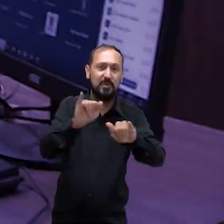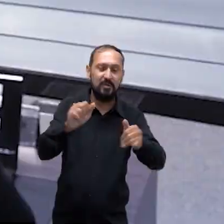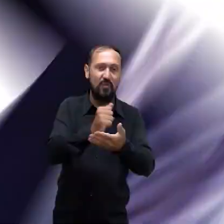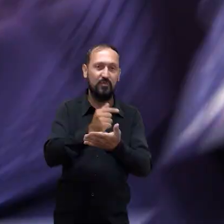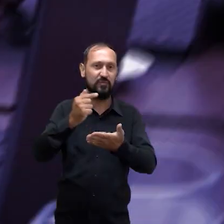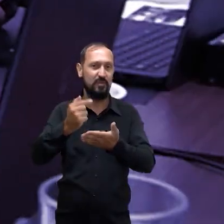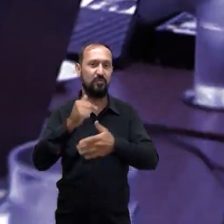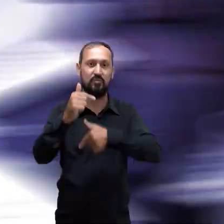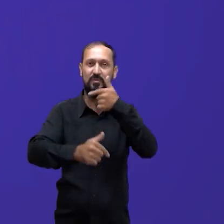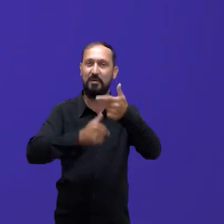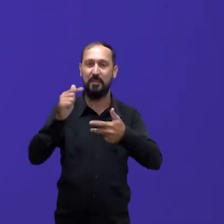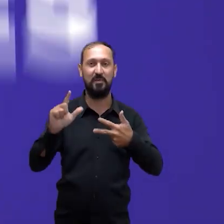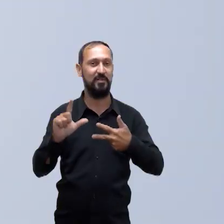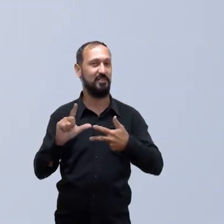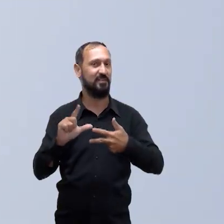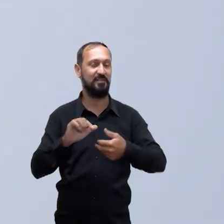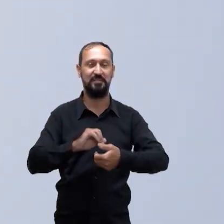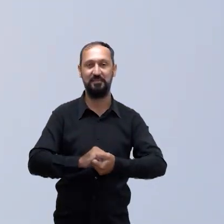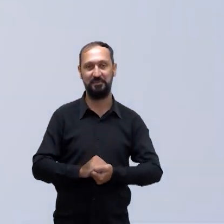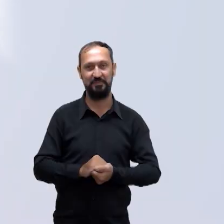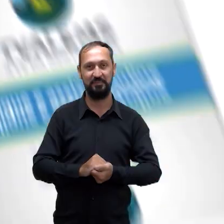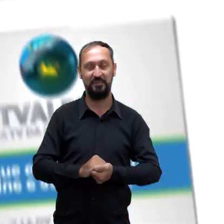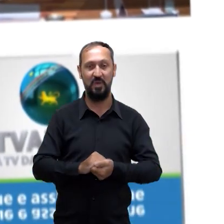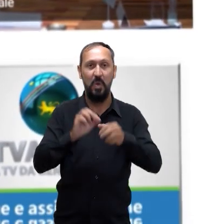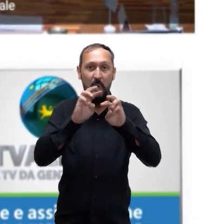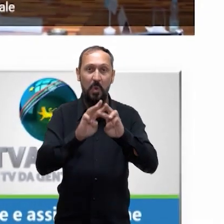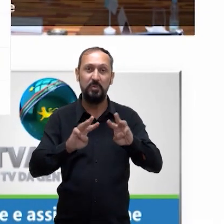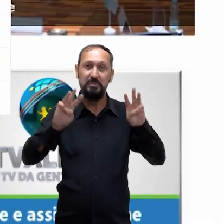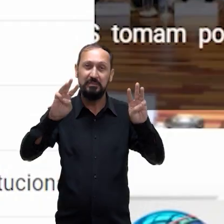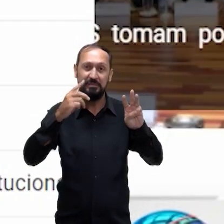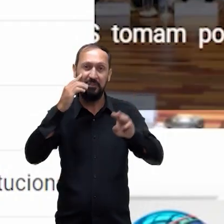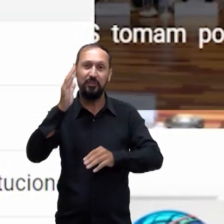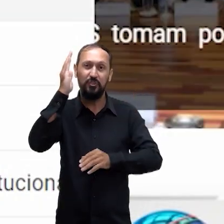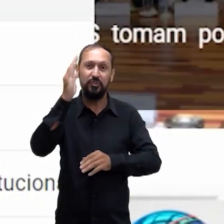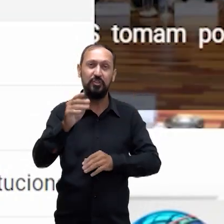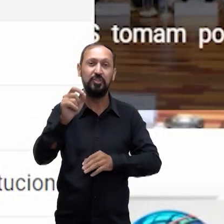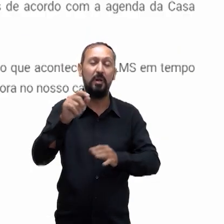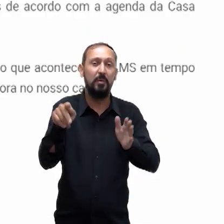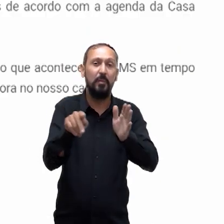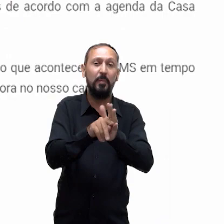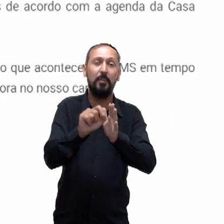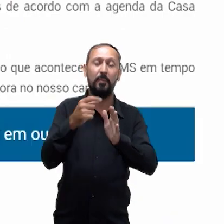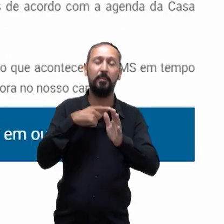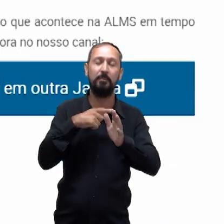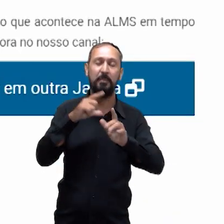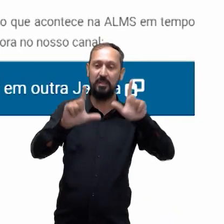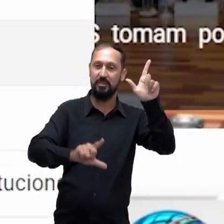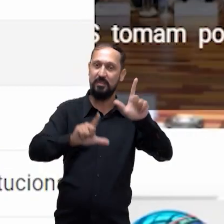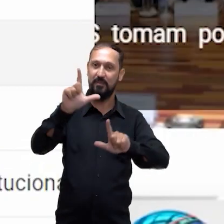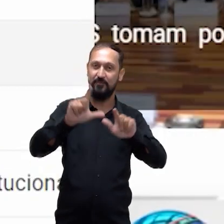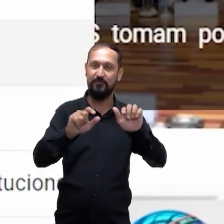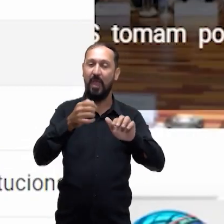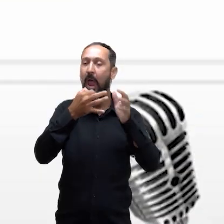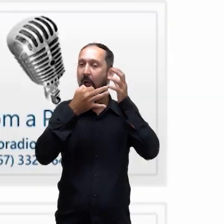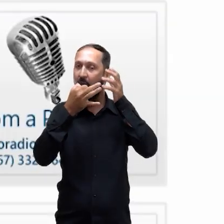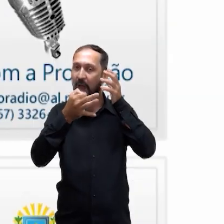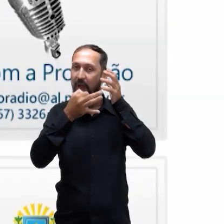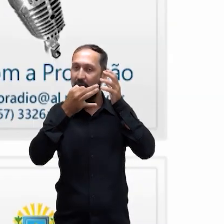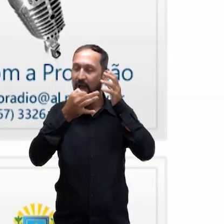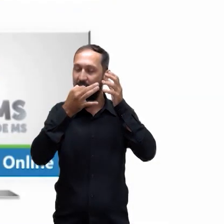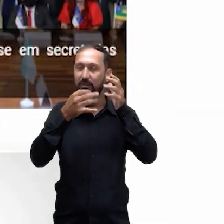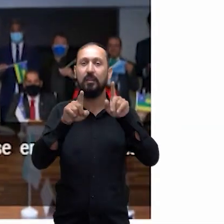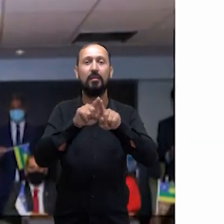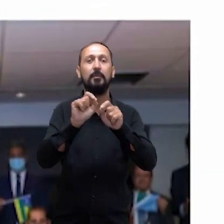informações oficiais das atividades parlamentares. O site dá acesso direto aos canais oficiais da TV e Rádio